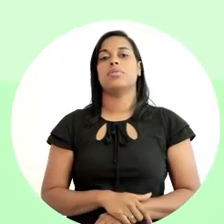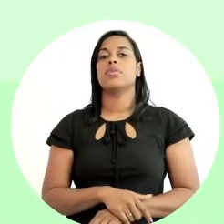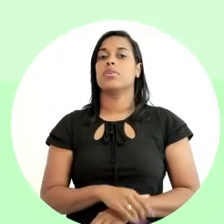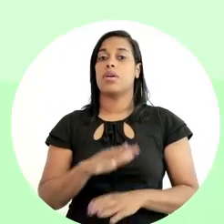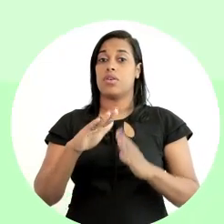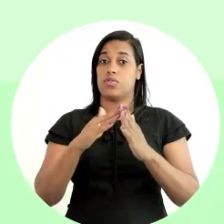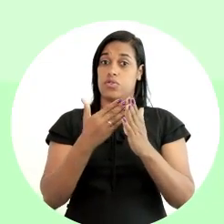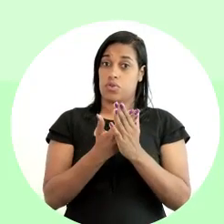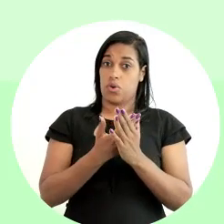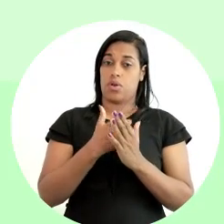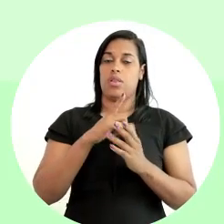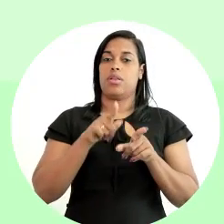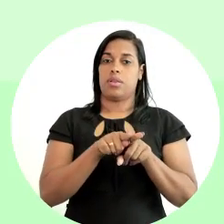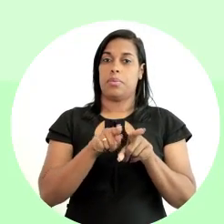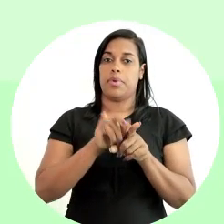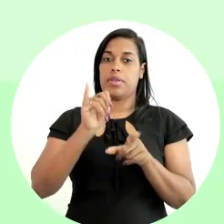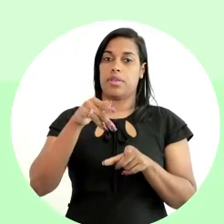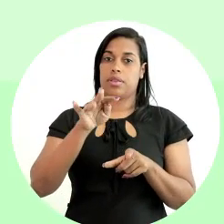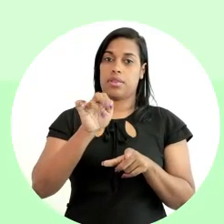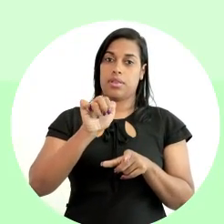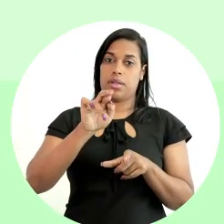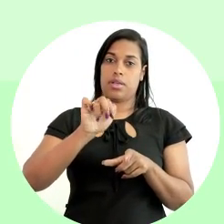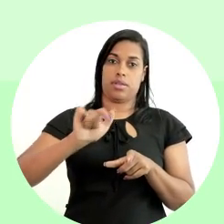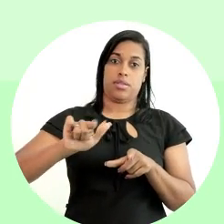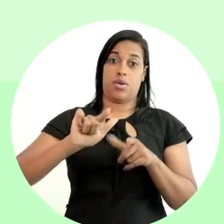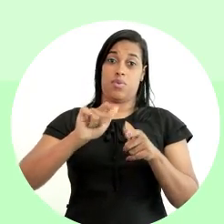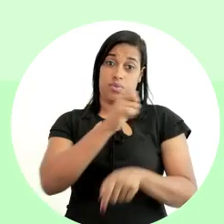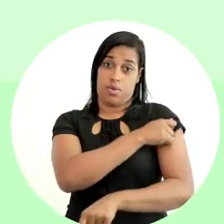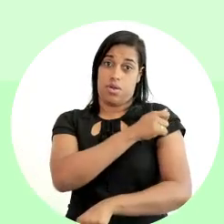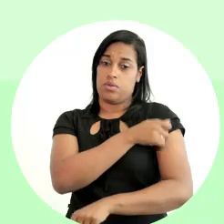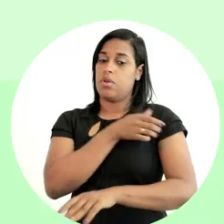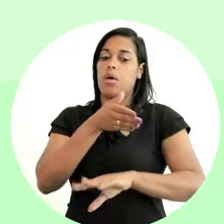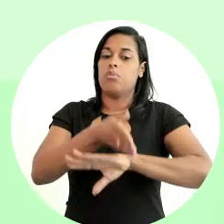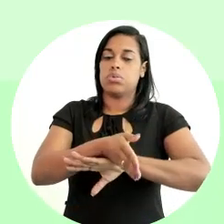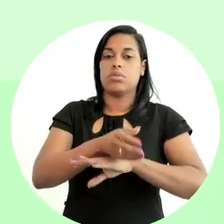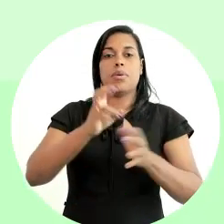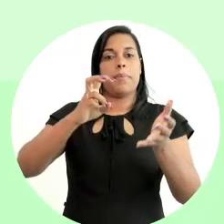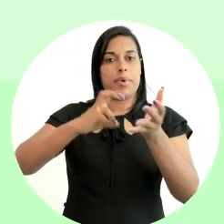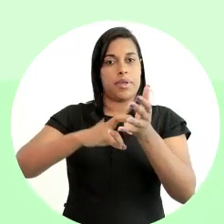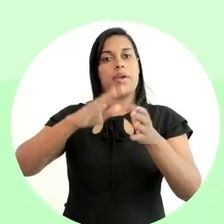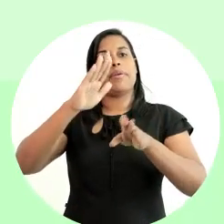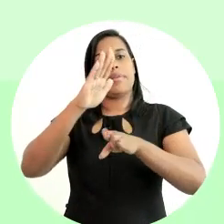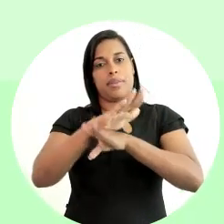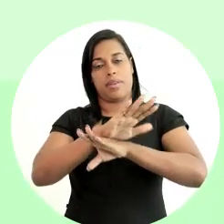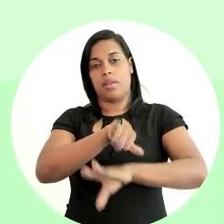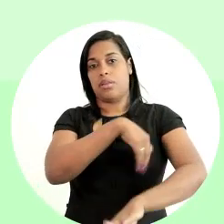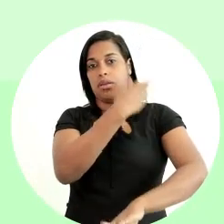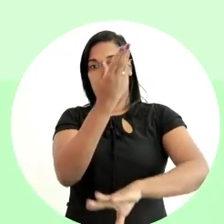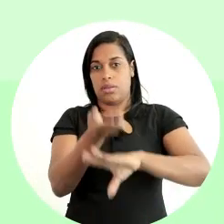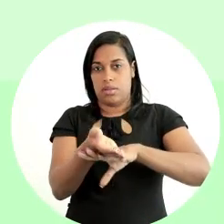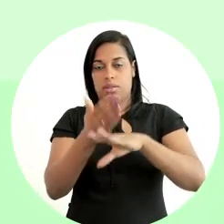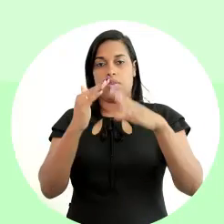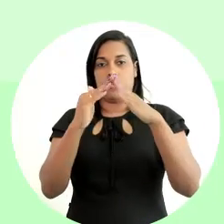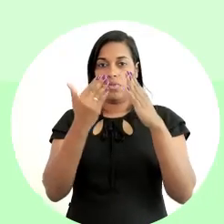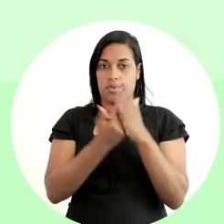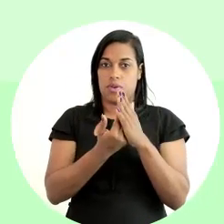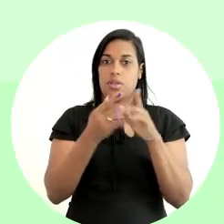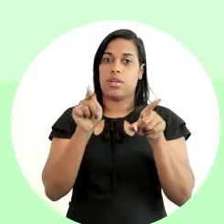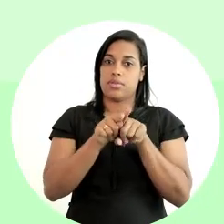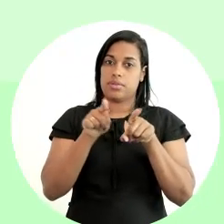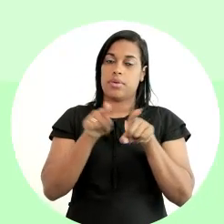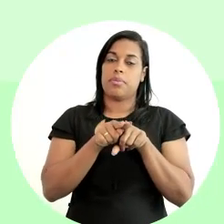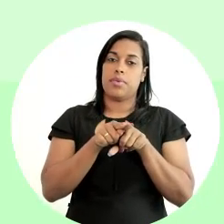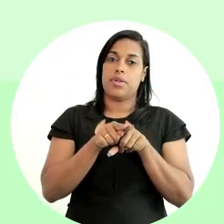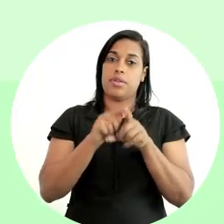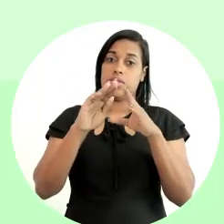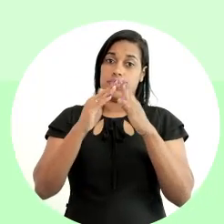a escola em tempo integral, onde o estudante está na escola durante o período da manhã e da tarde, e